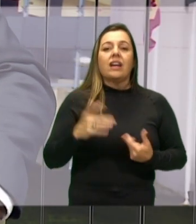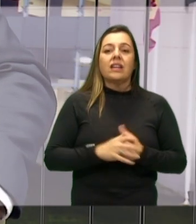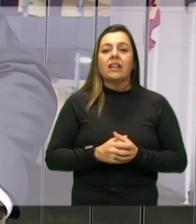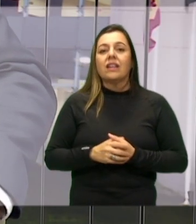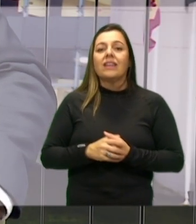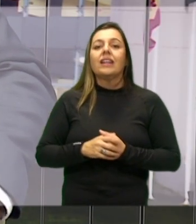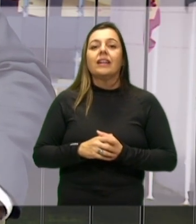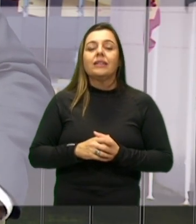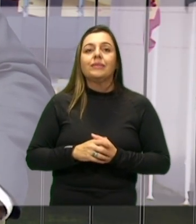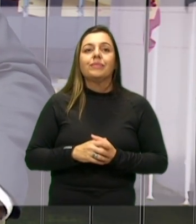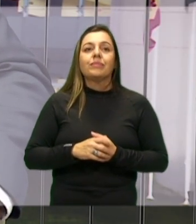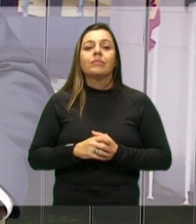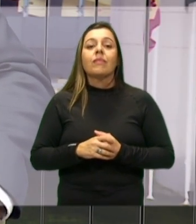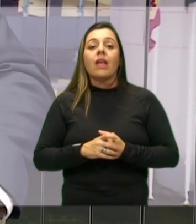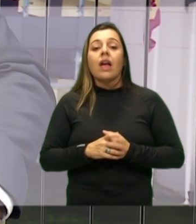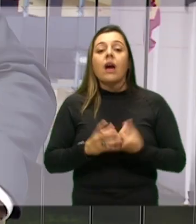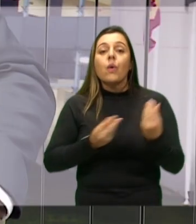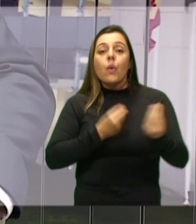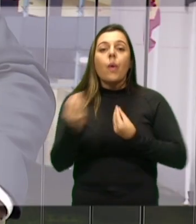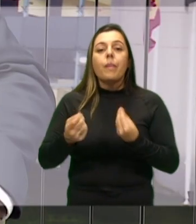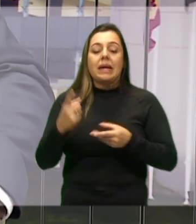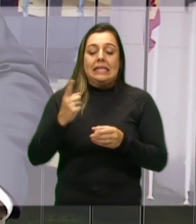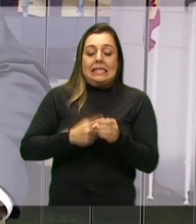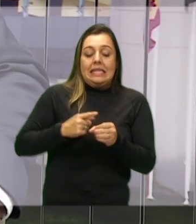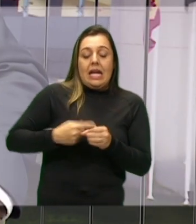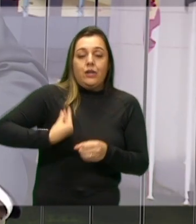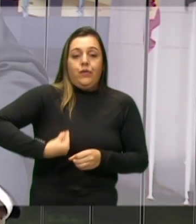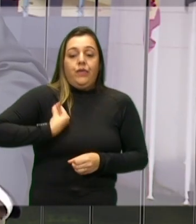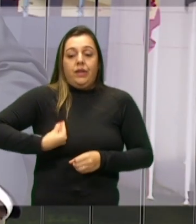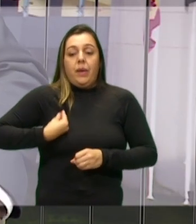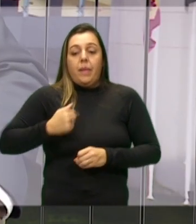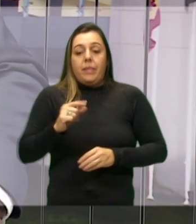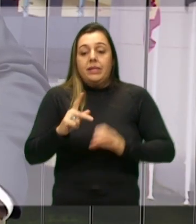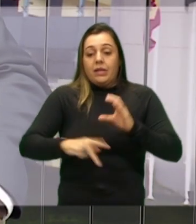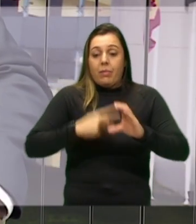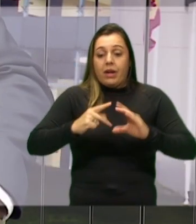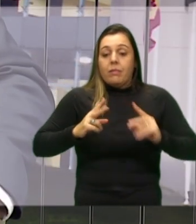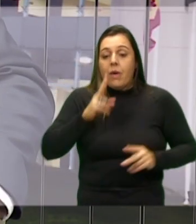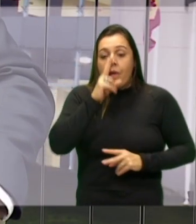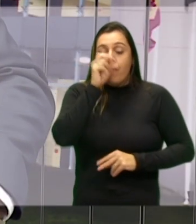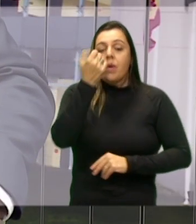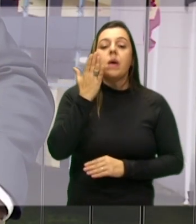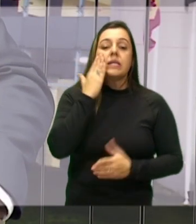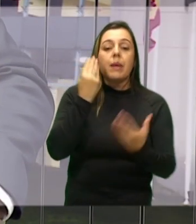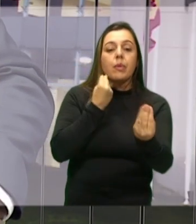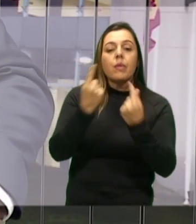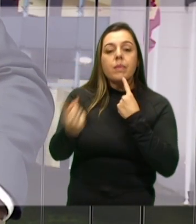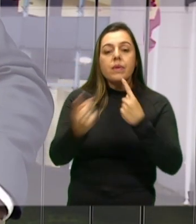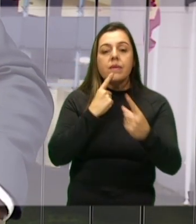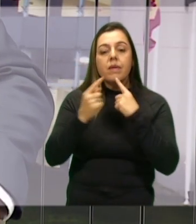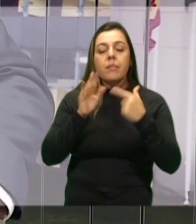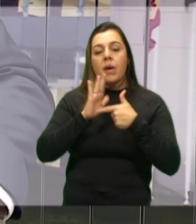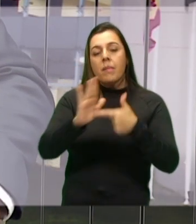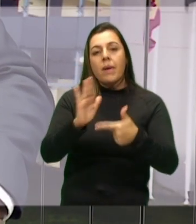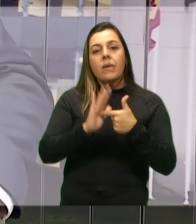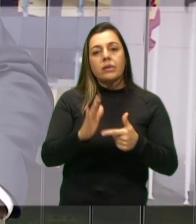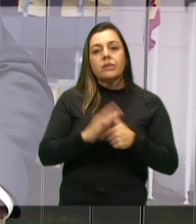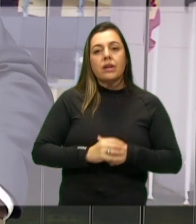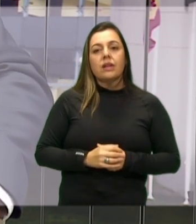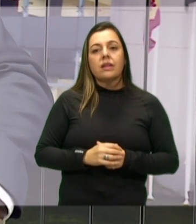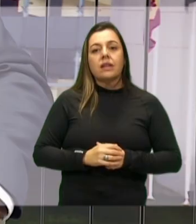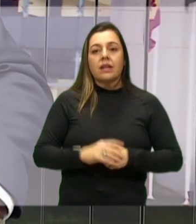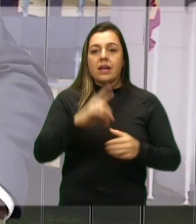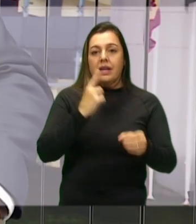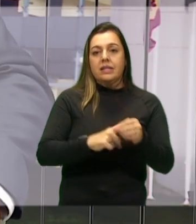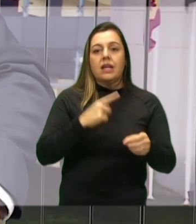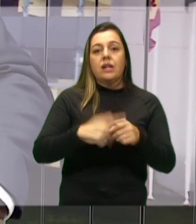é enfraquecendo as condições que a cidade vive. A gente precisa ter uma Câmara forte, que saiba dialogar e que saiba demonstrar aquilo que a